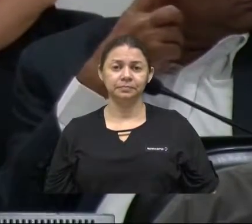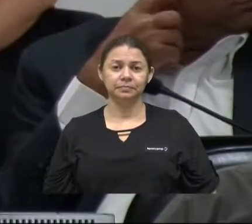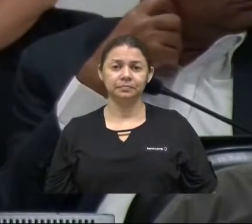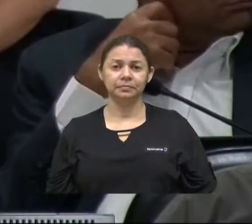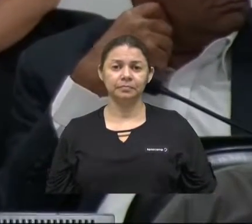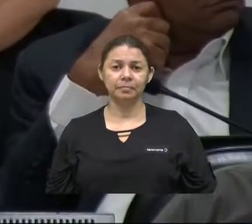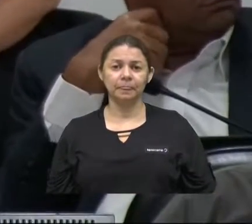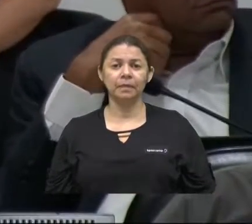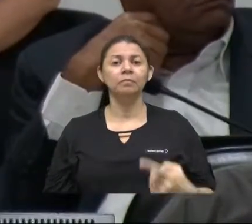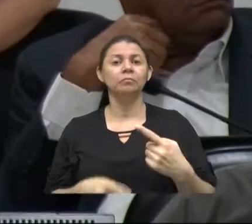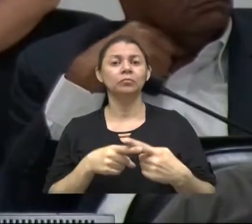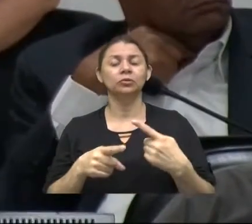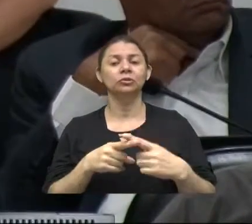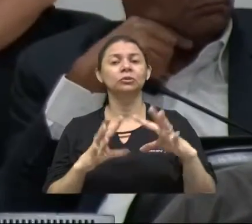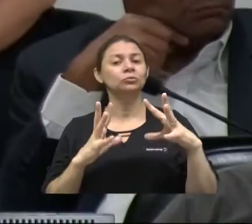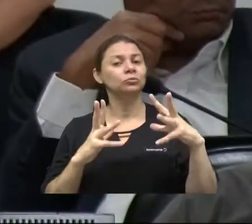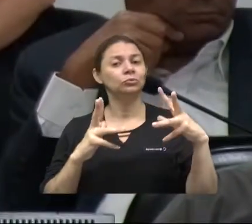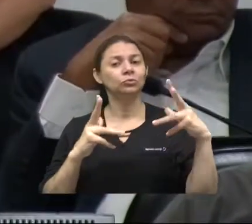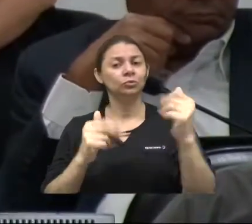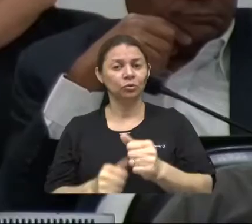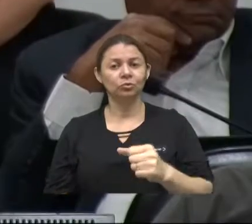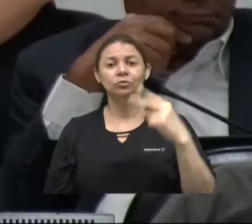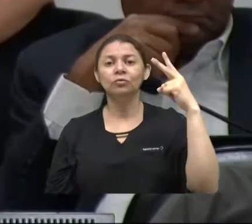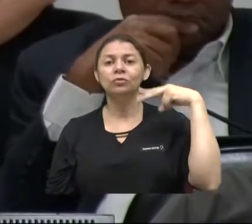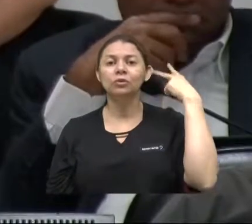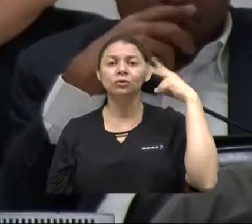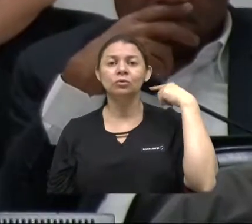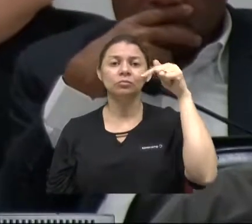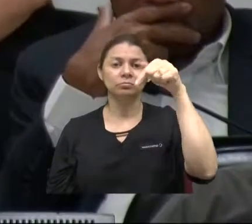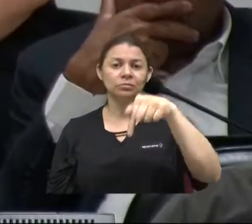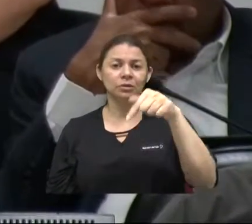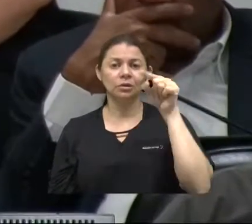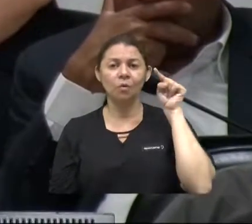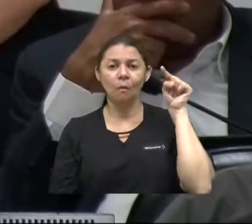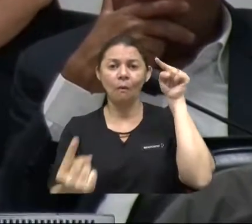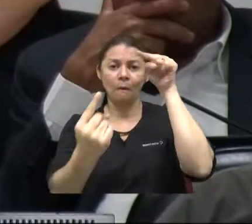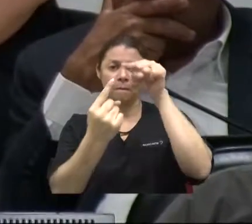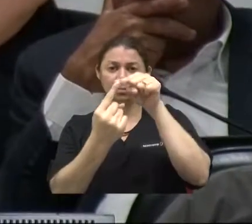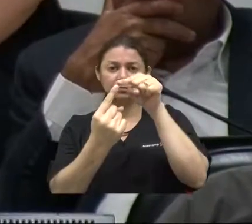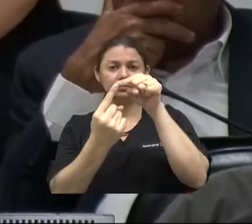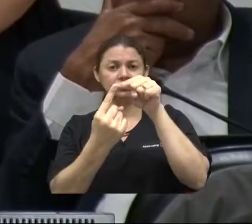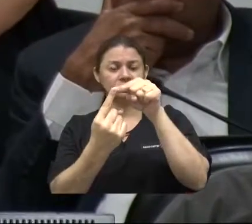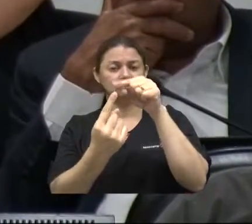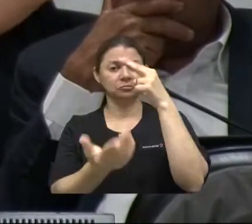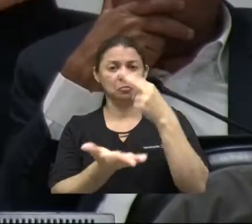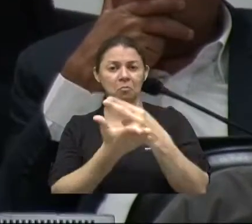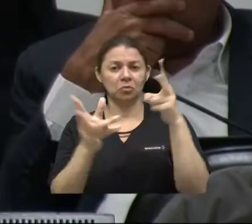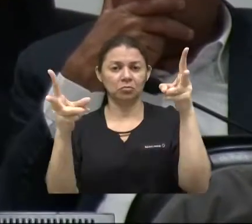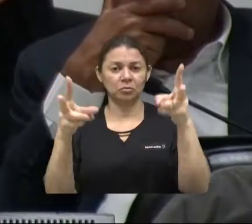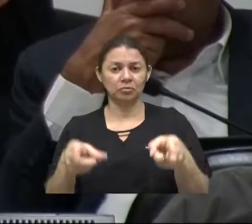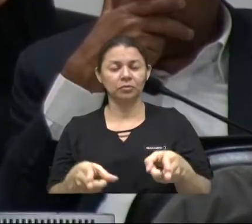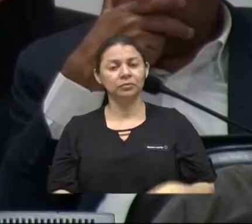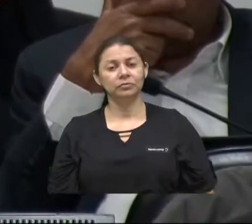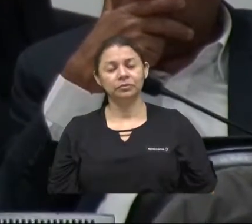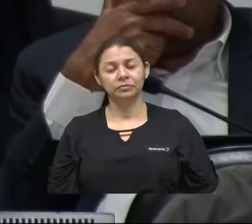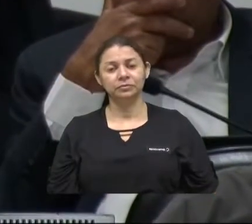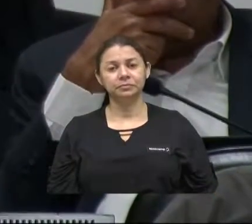porque nós temos o mesmo objetivo nas nossas crenças, e isso jamais poderemos perder.